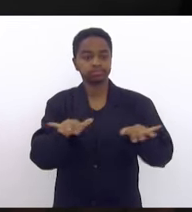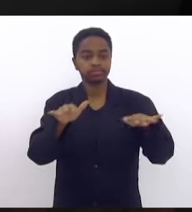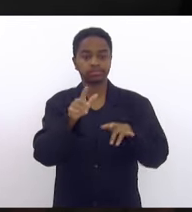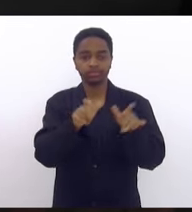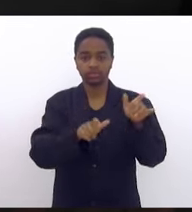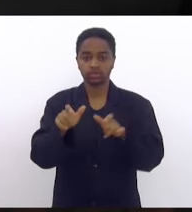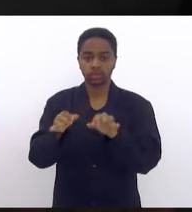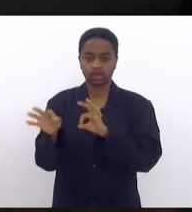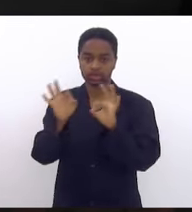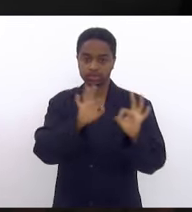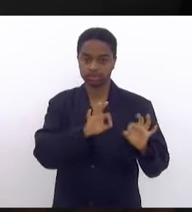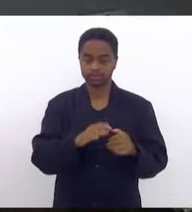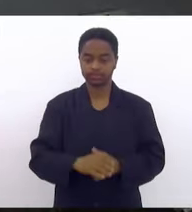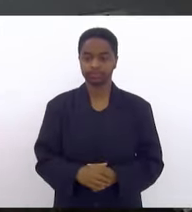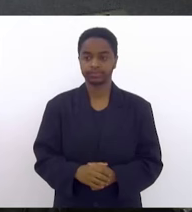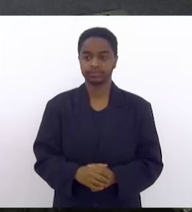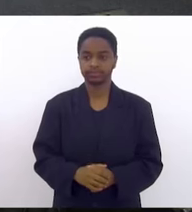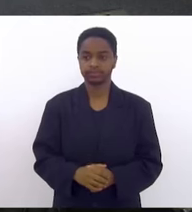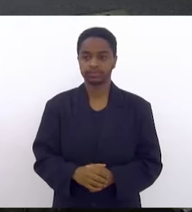senhor. Amém.